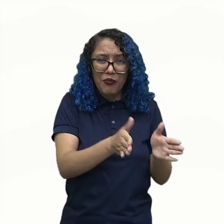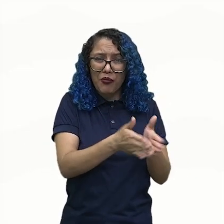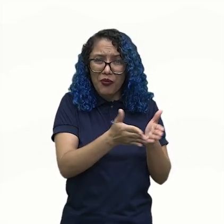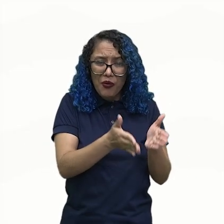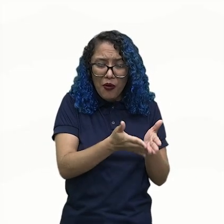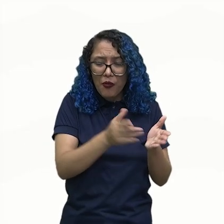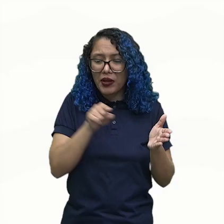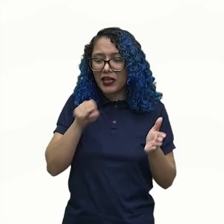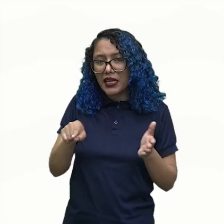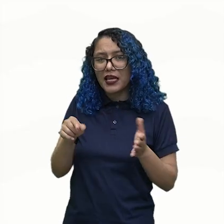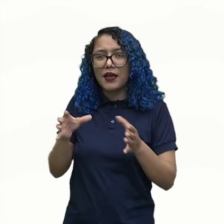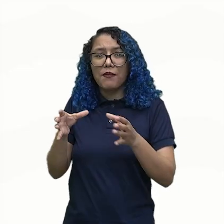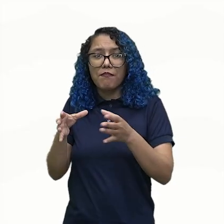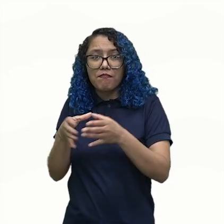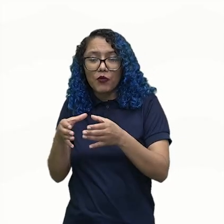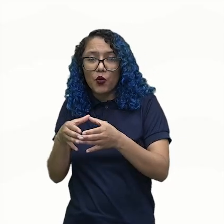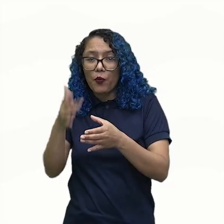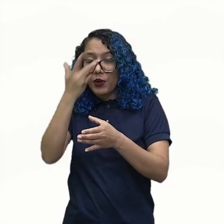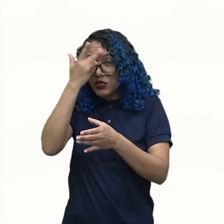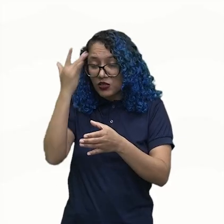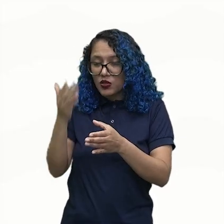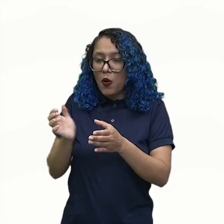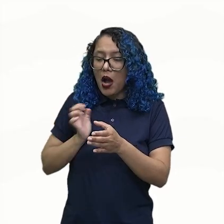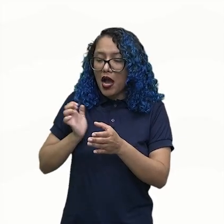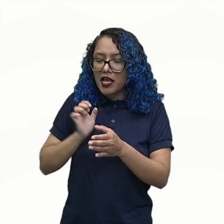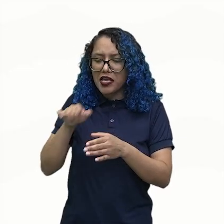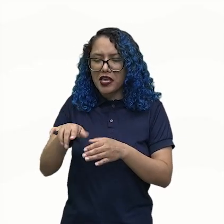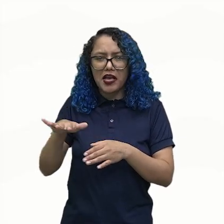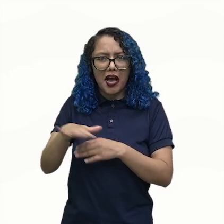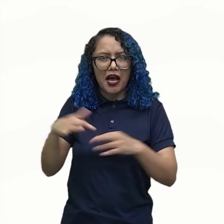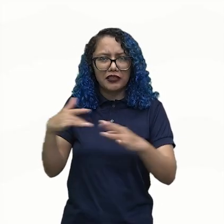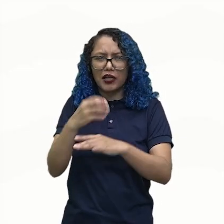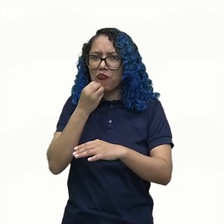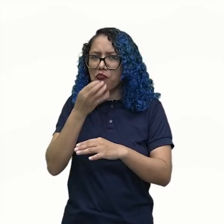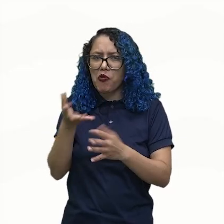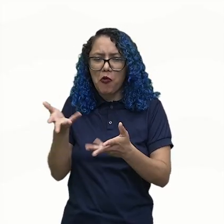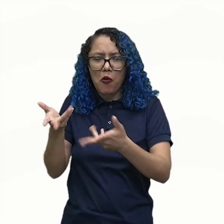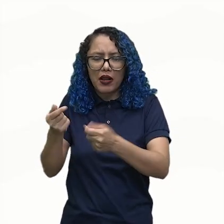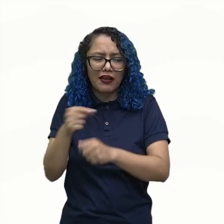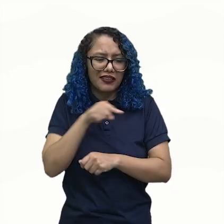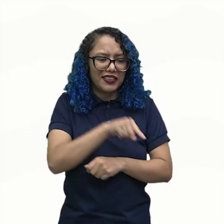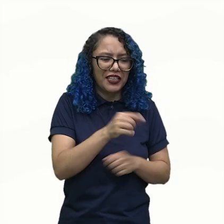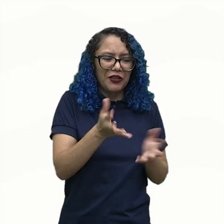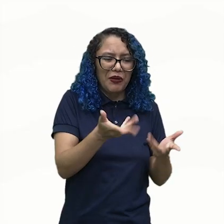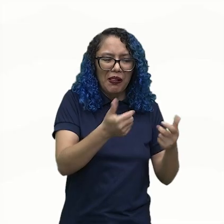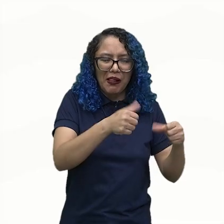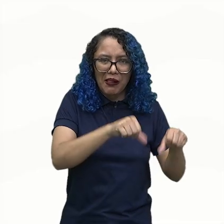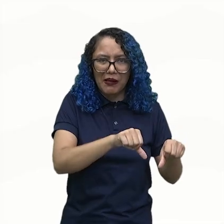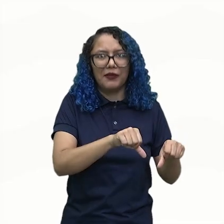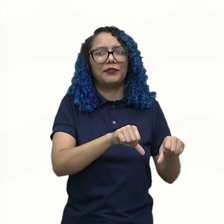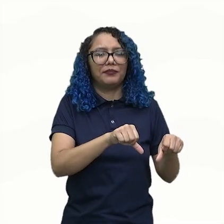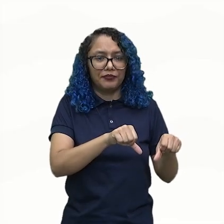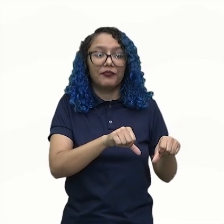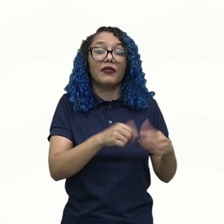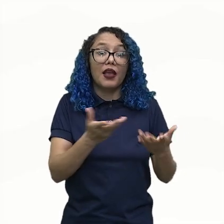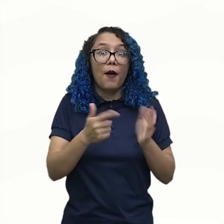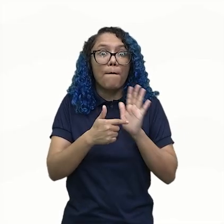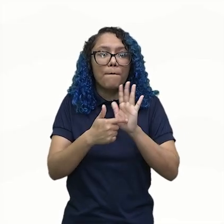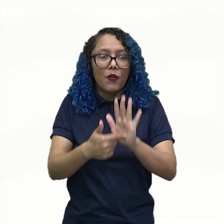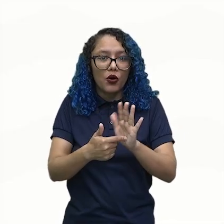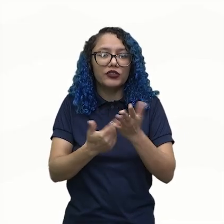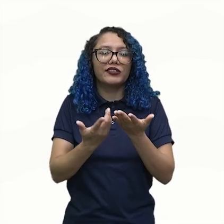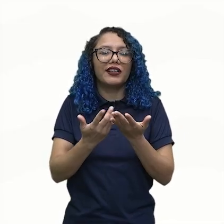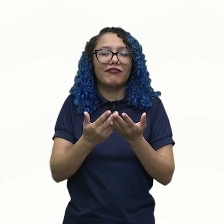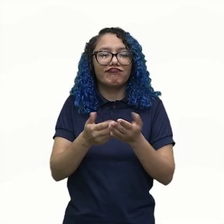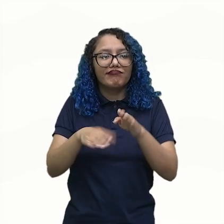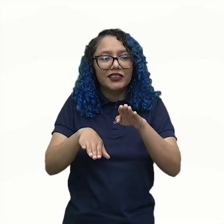lado, as pessoas ricas vivendo em bairros com uma boa infraestrutura, tá? É um retrato visível das desigualdades